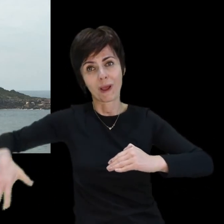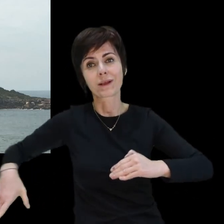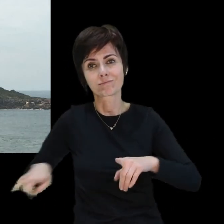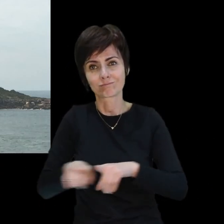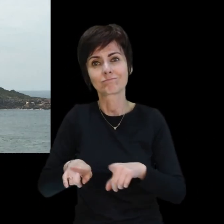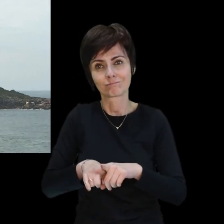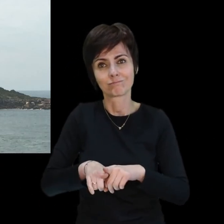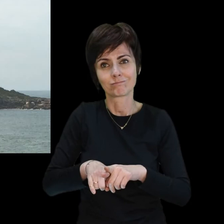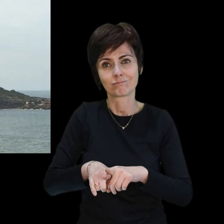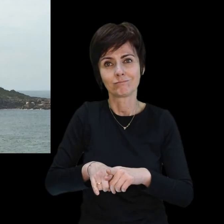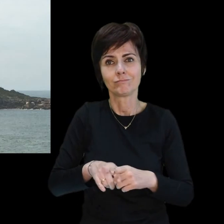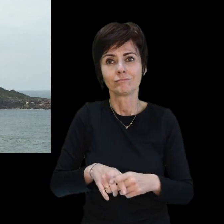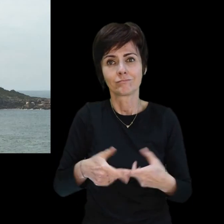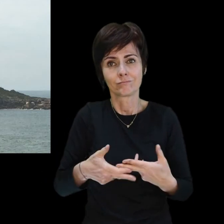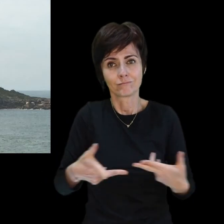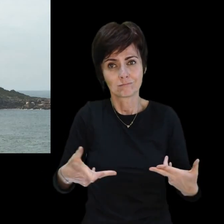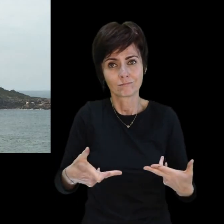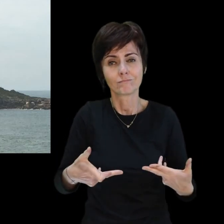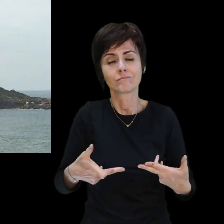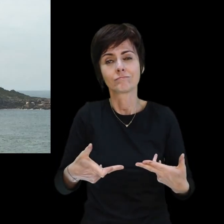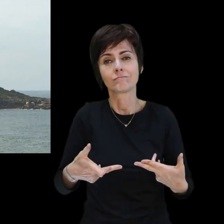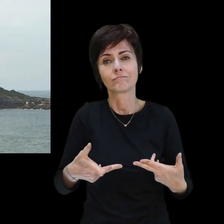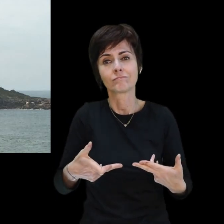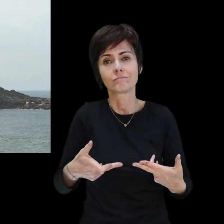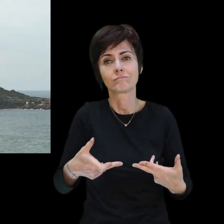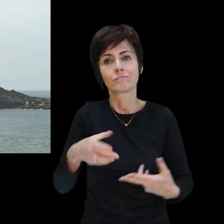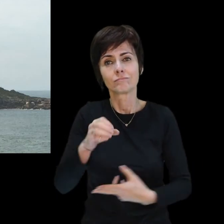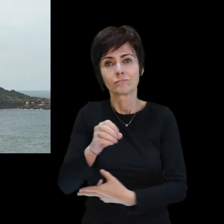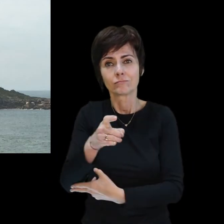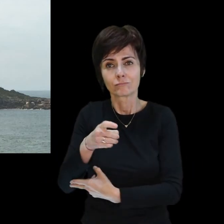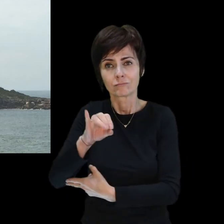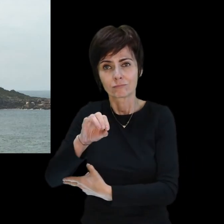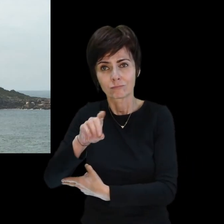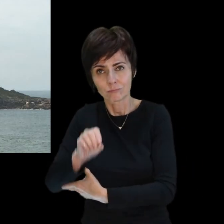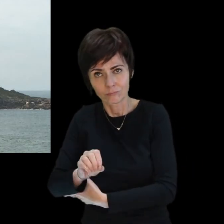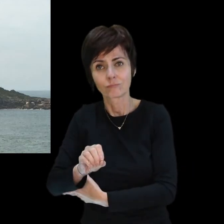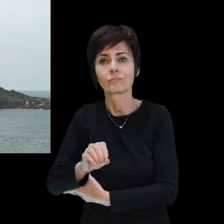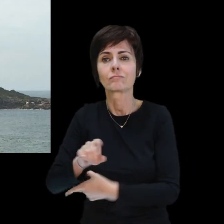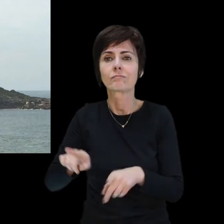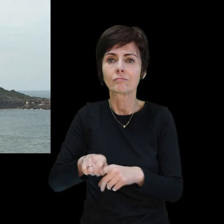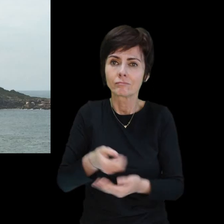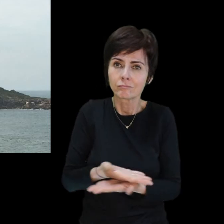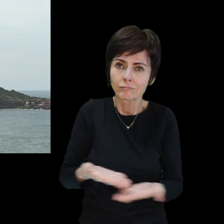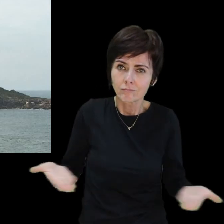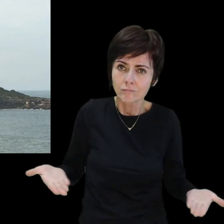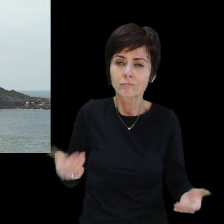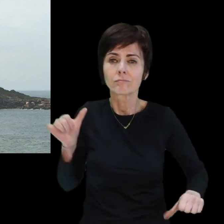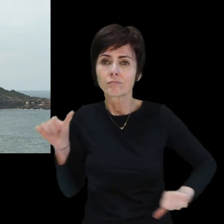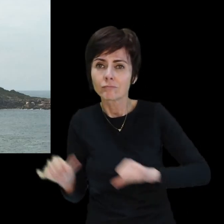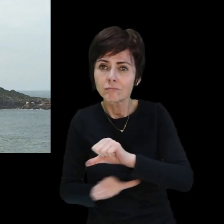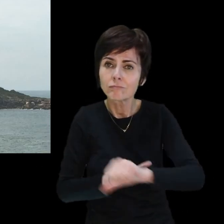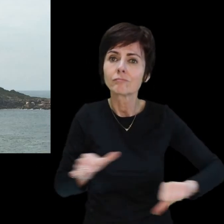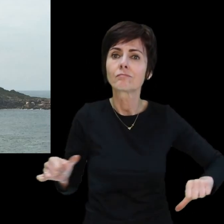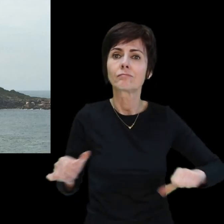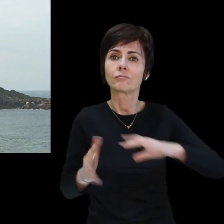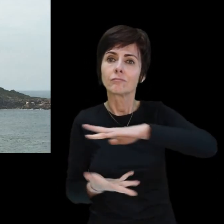oceanos. Então, esse material é disponibilizado, né, na forma de óxidos, de hidróxidos e de ácidos, e isso